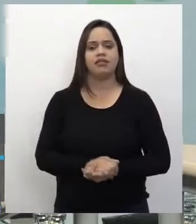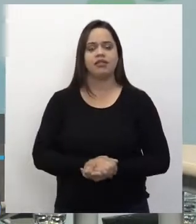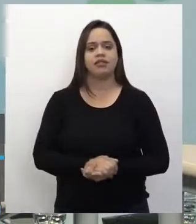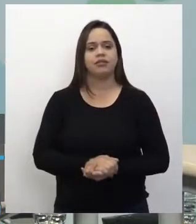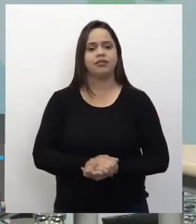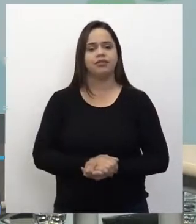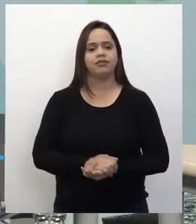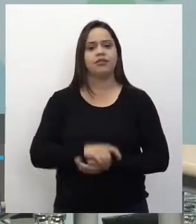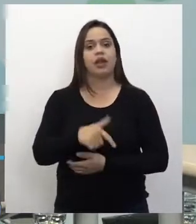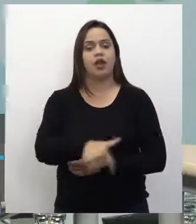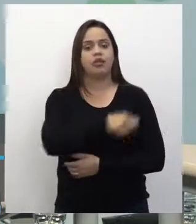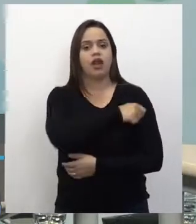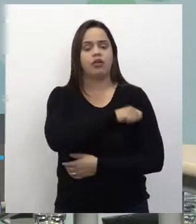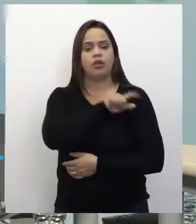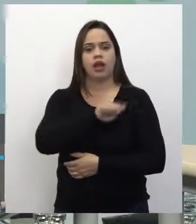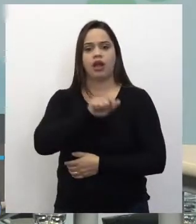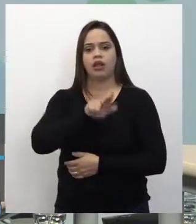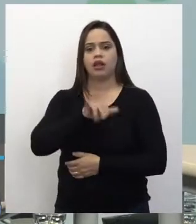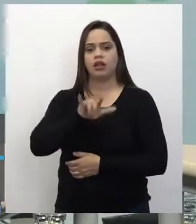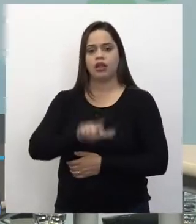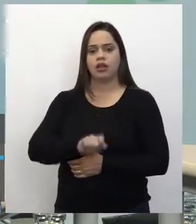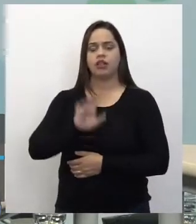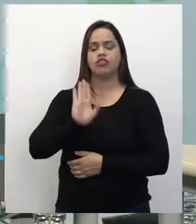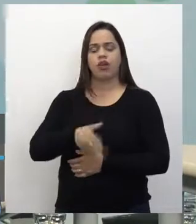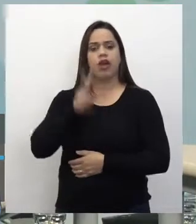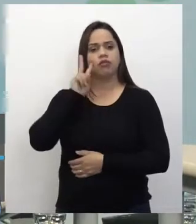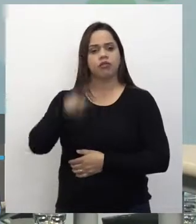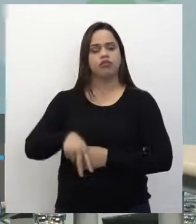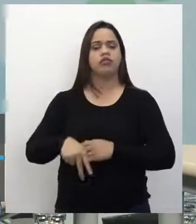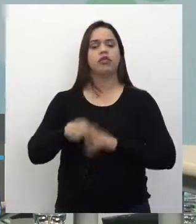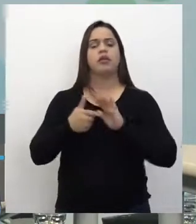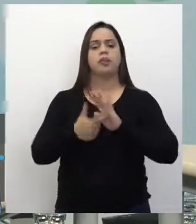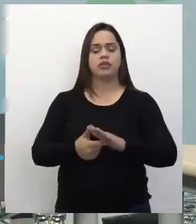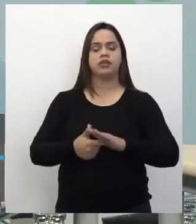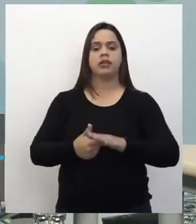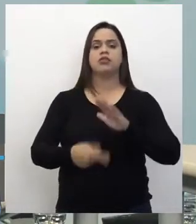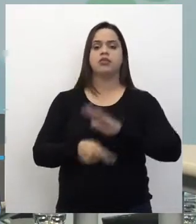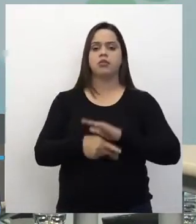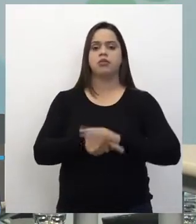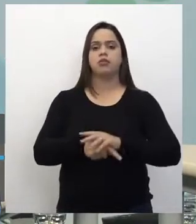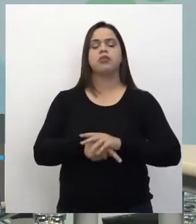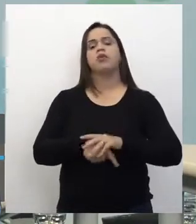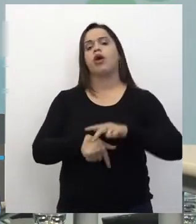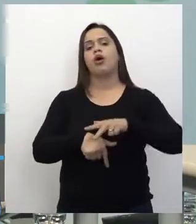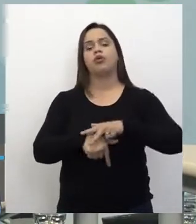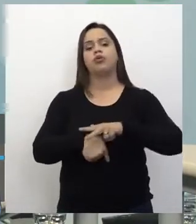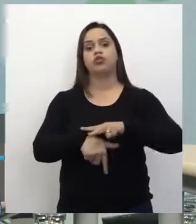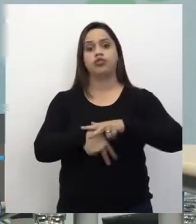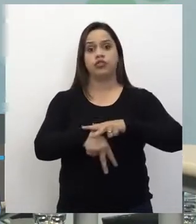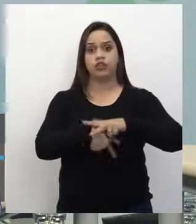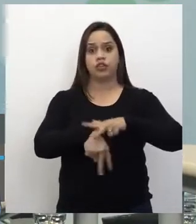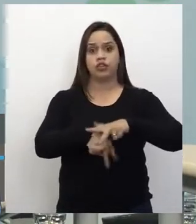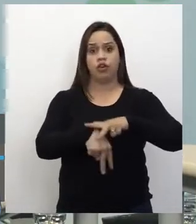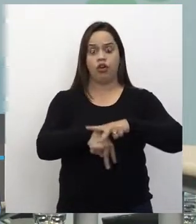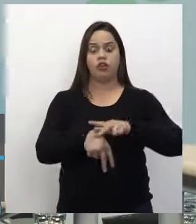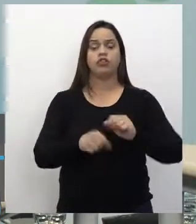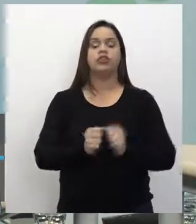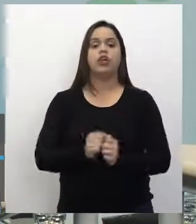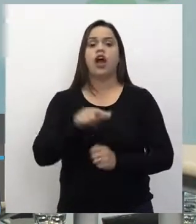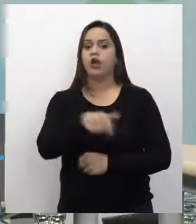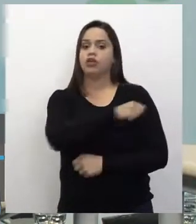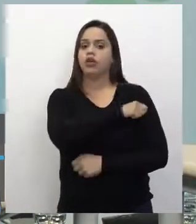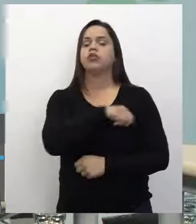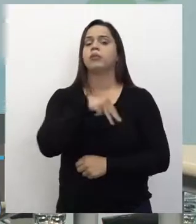A Taline também já assistiu a apresentação de fantoches. Quem mais aqui? Vamos ver. A Maria Eduarda já